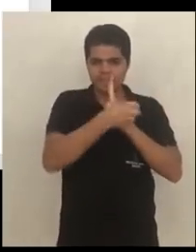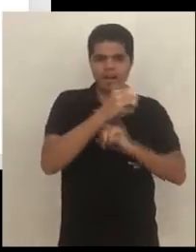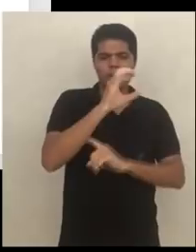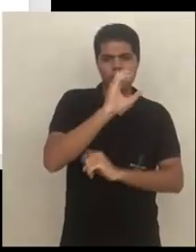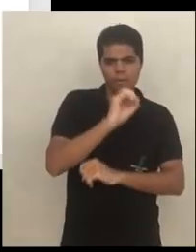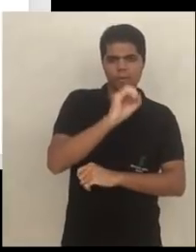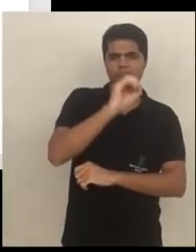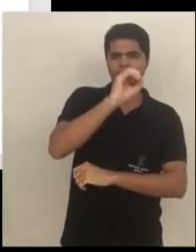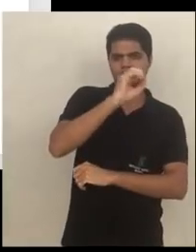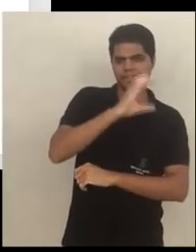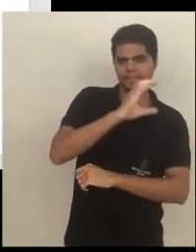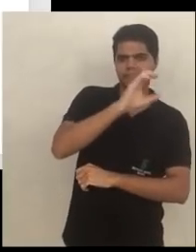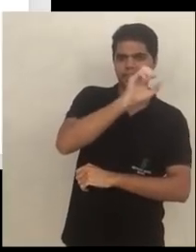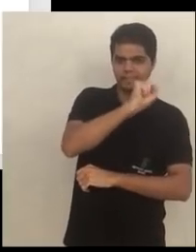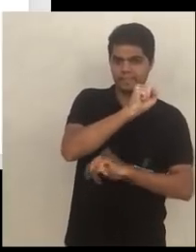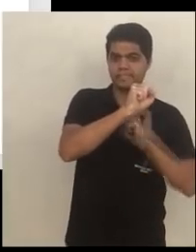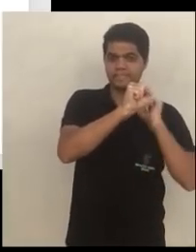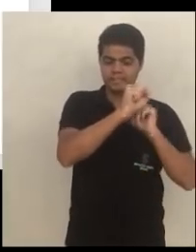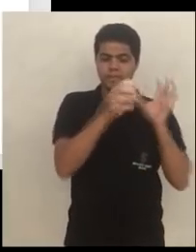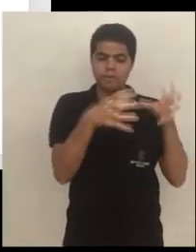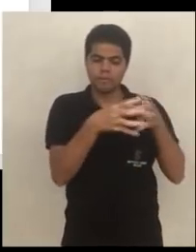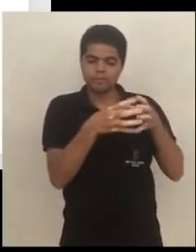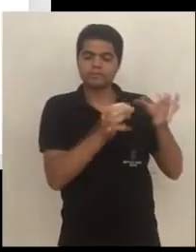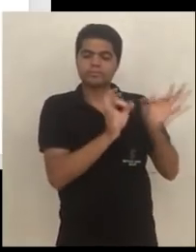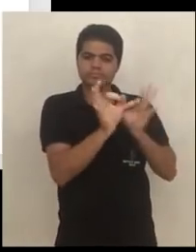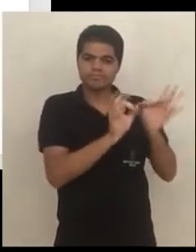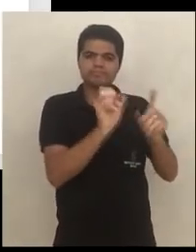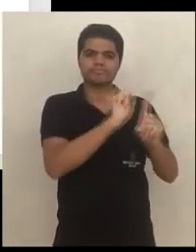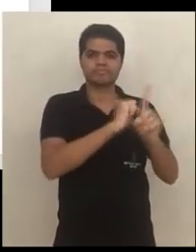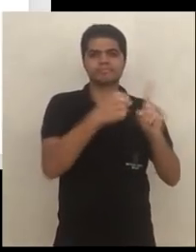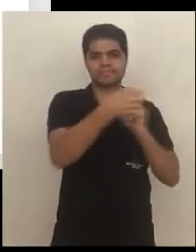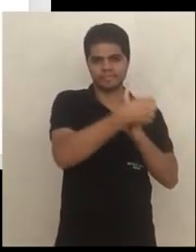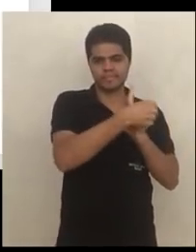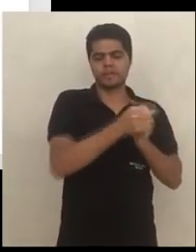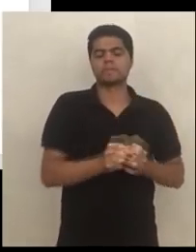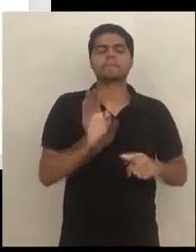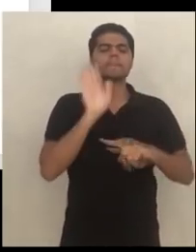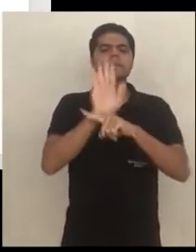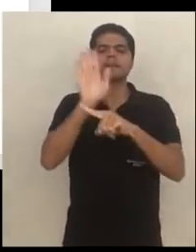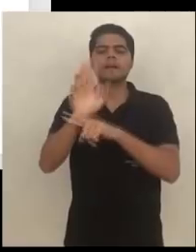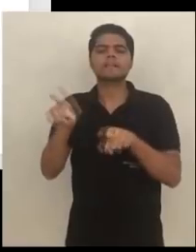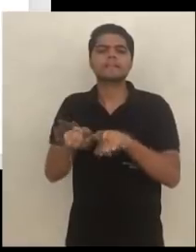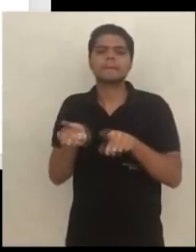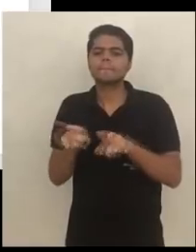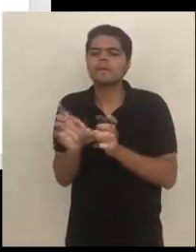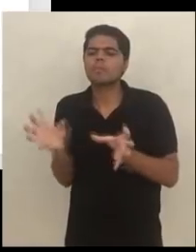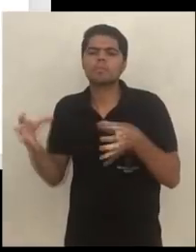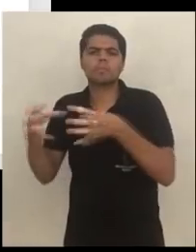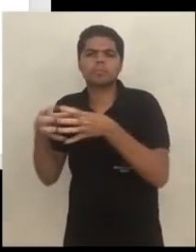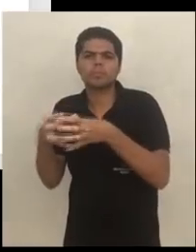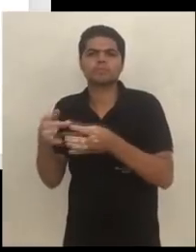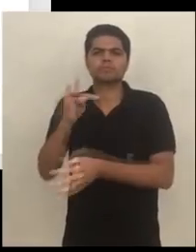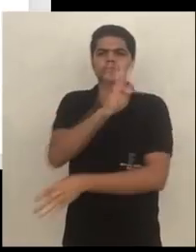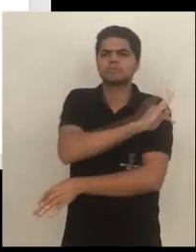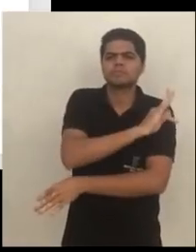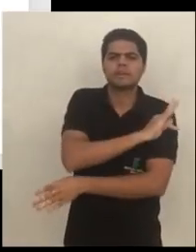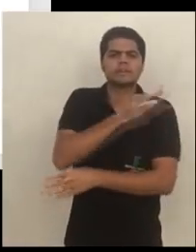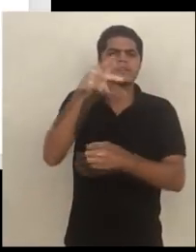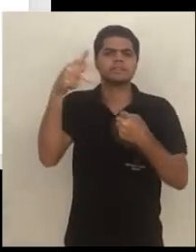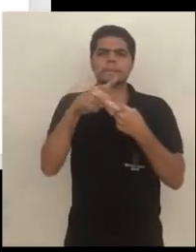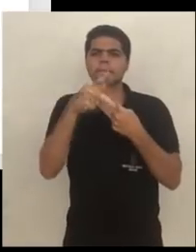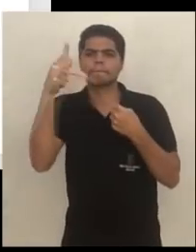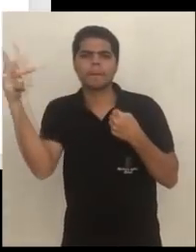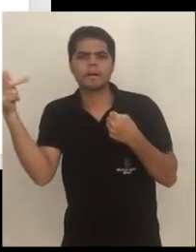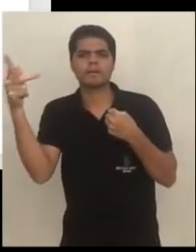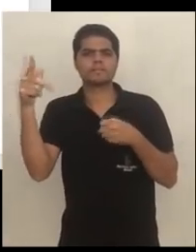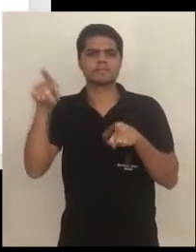das organizações de controle social, contribui para a elaboração de bancos de especialistas, técnicos, então vocês que estudantes